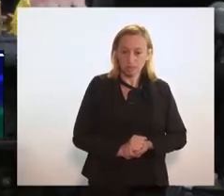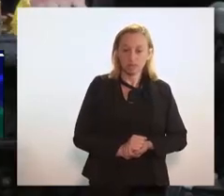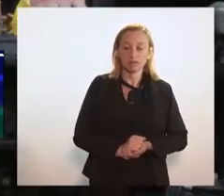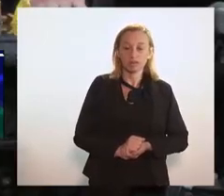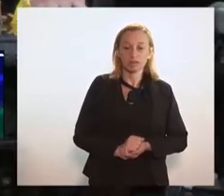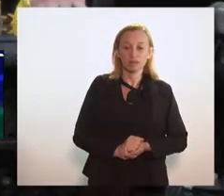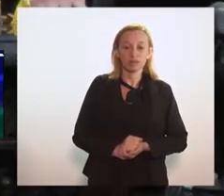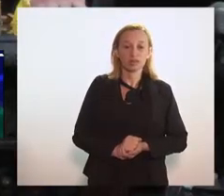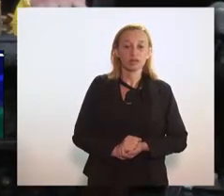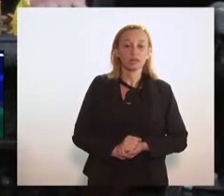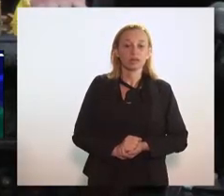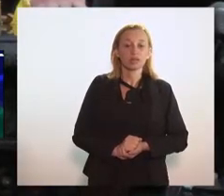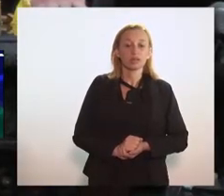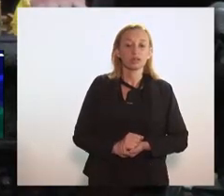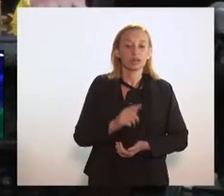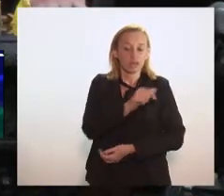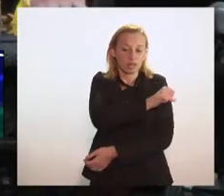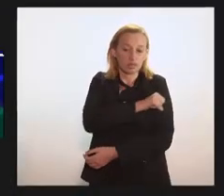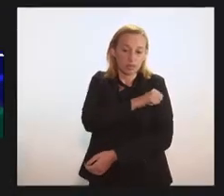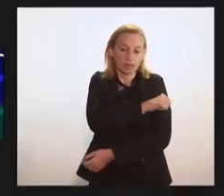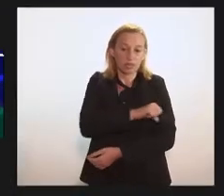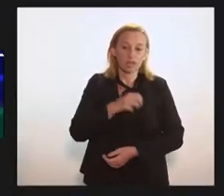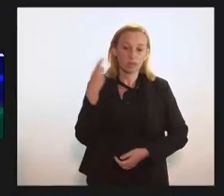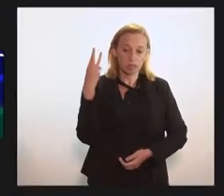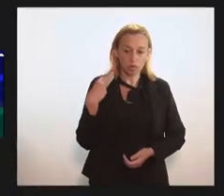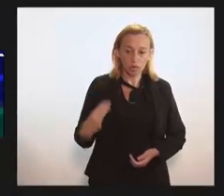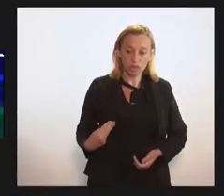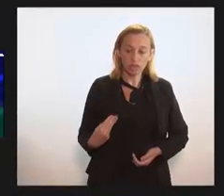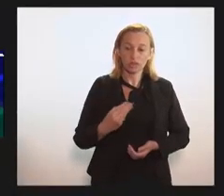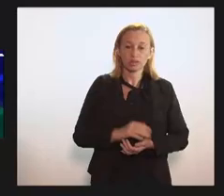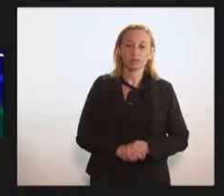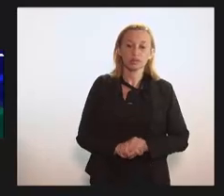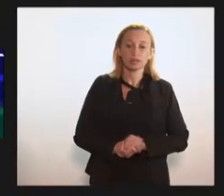Bom tempo. Enfermeira Mônica,